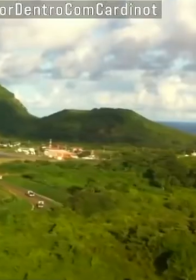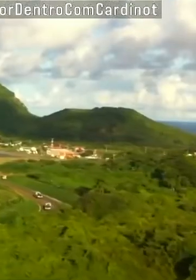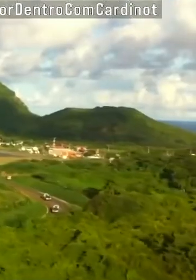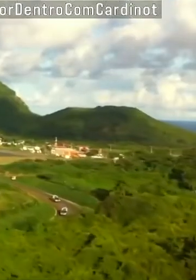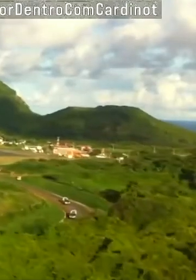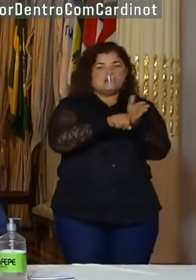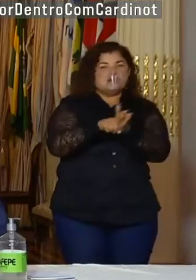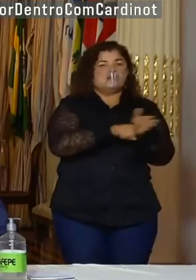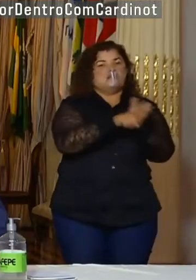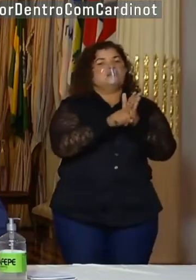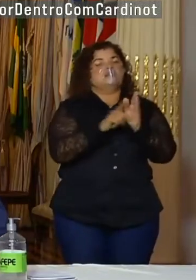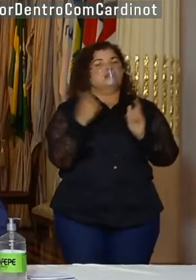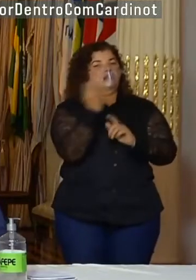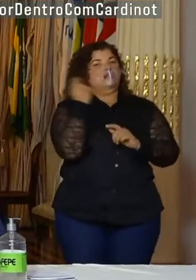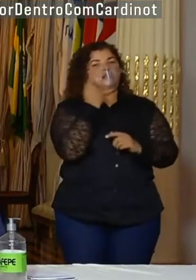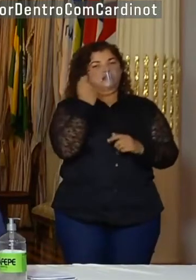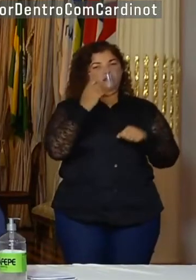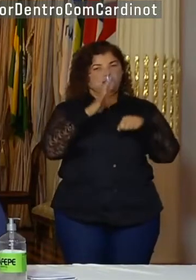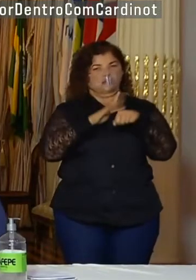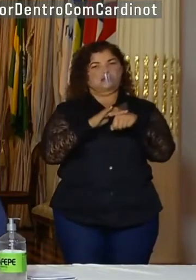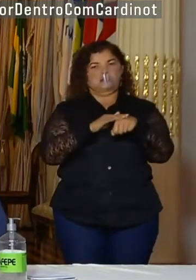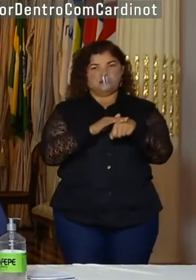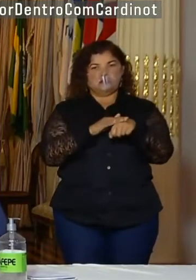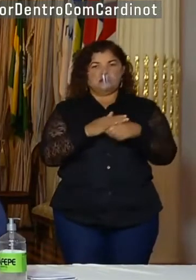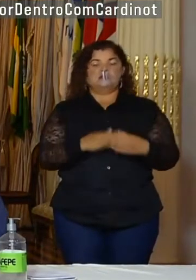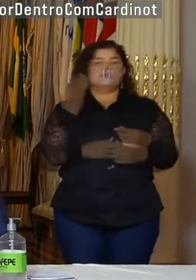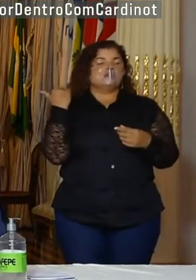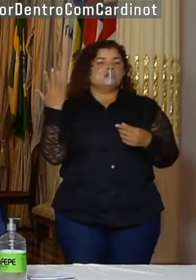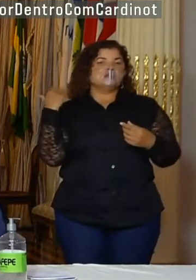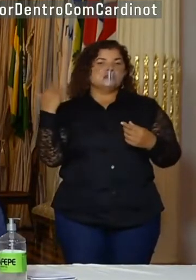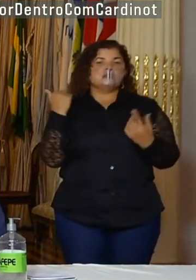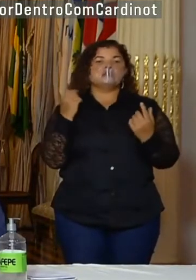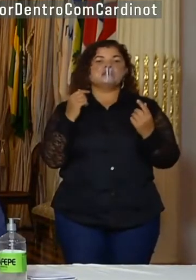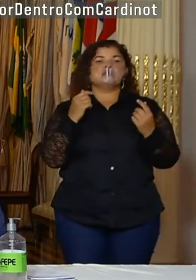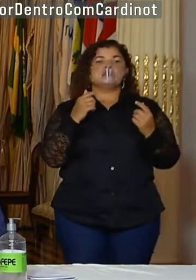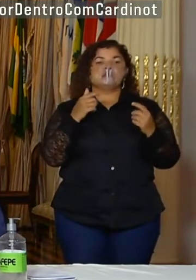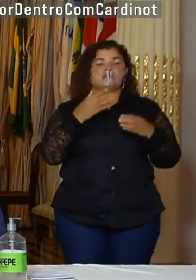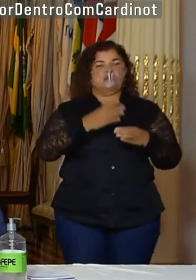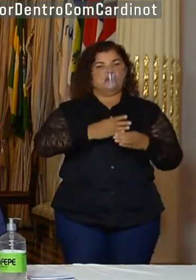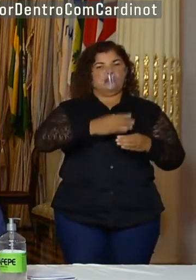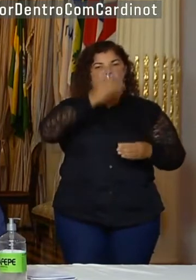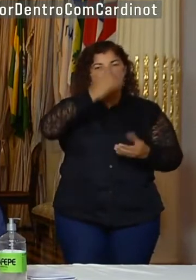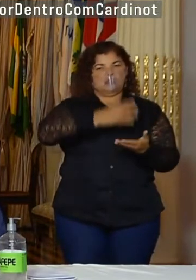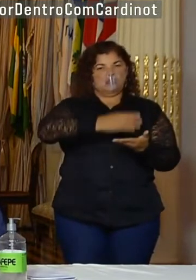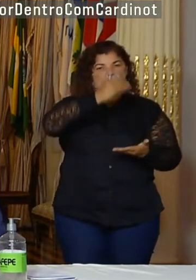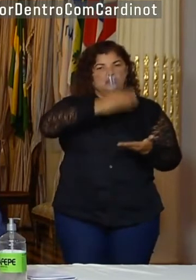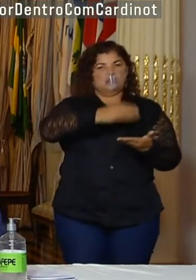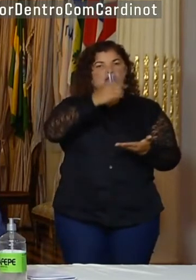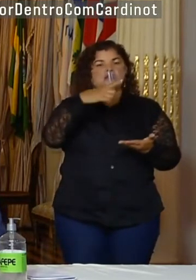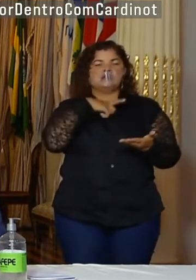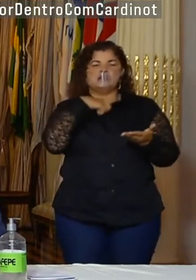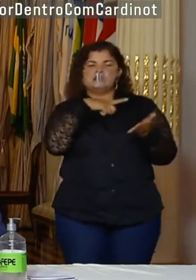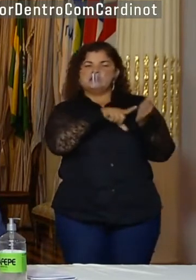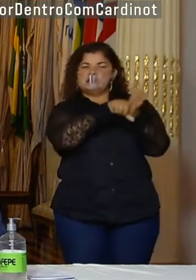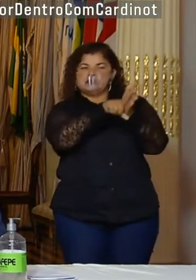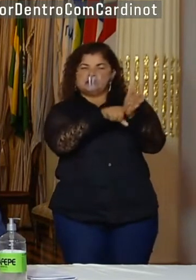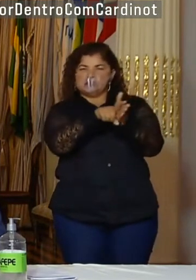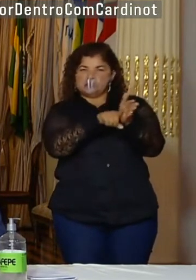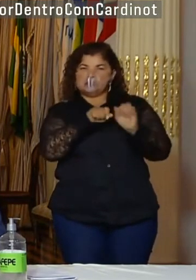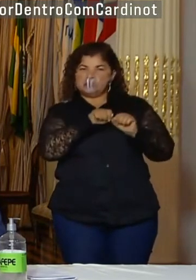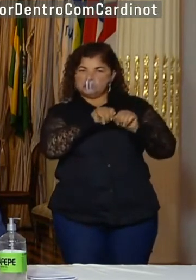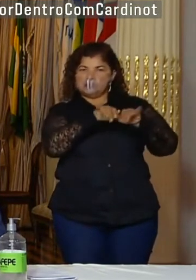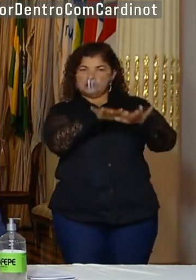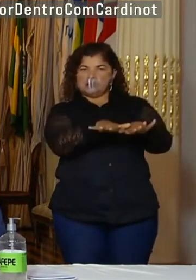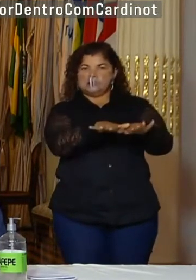Veja. Só para dar um exemplo prático disso, em Fernando de Noronha, nós estamos fazendo um inquérito epidemiológico